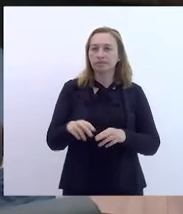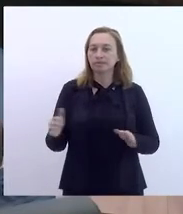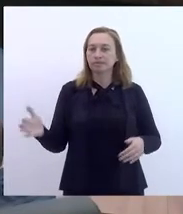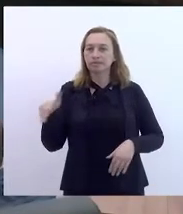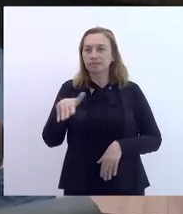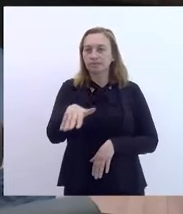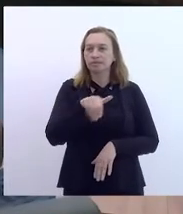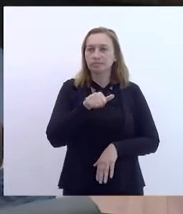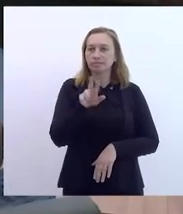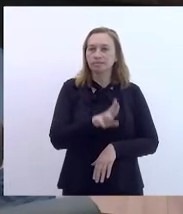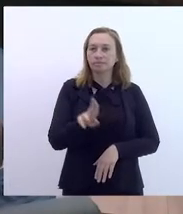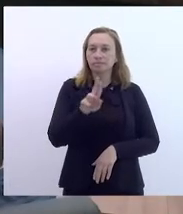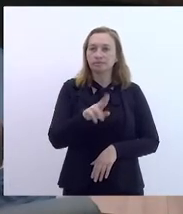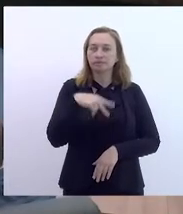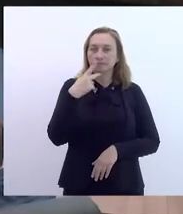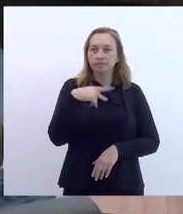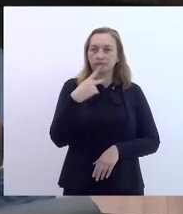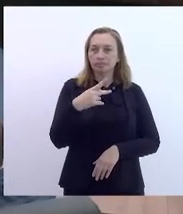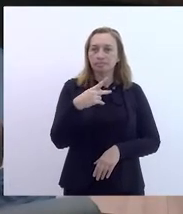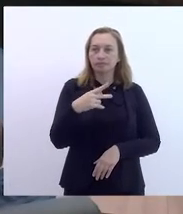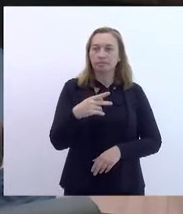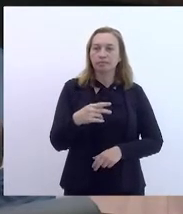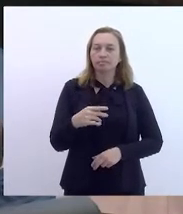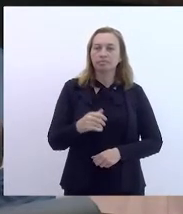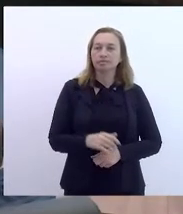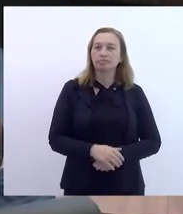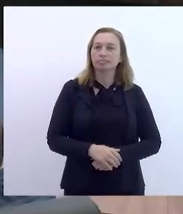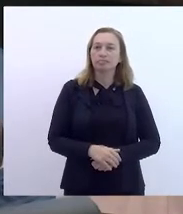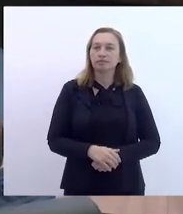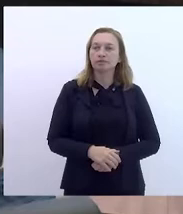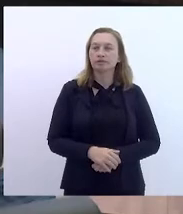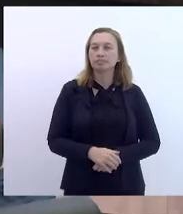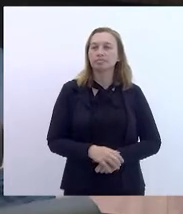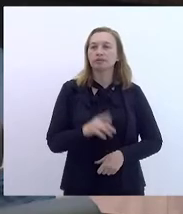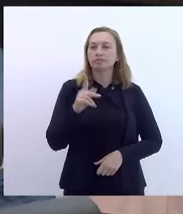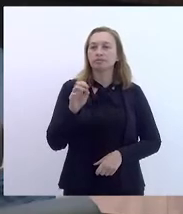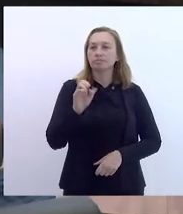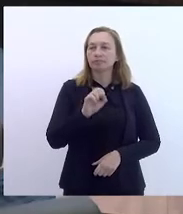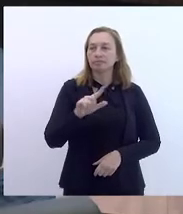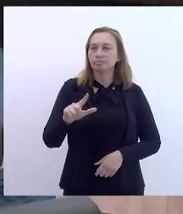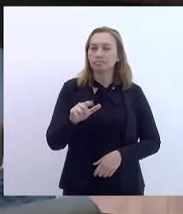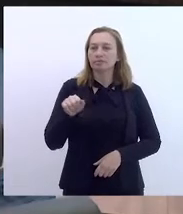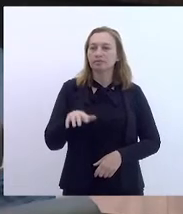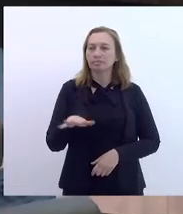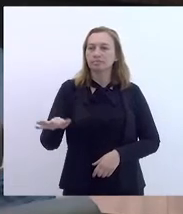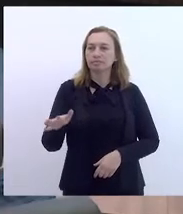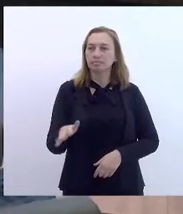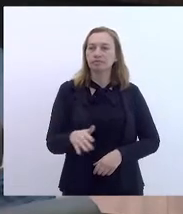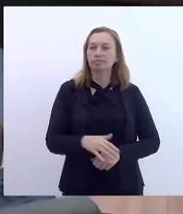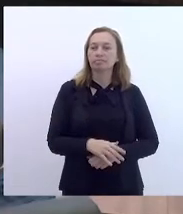chamo para fazer agora o uso da palavra pelo Portal favelas rumba Gabriel